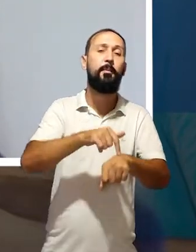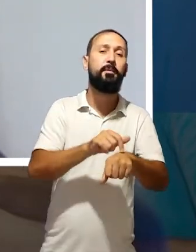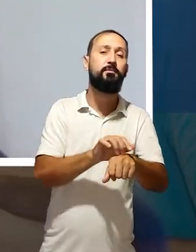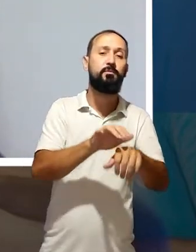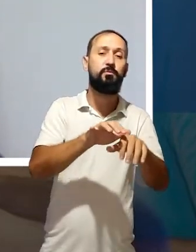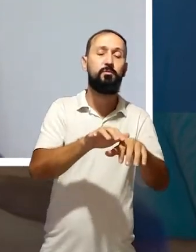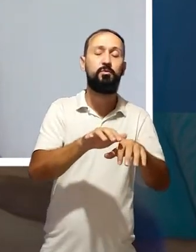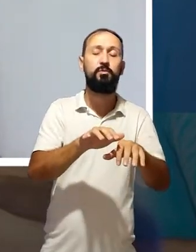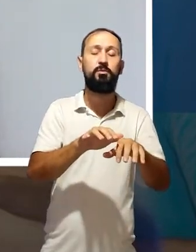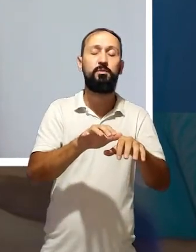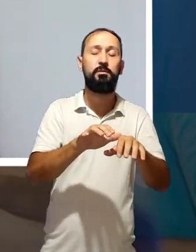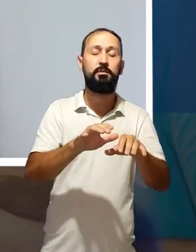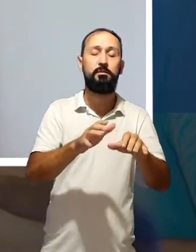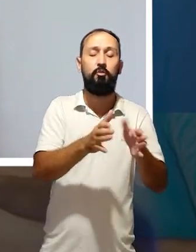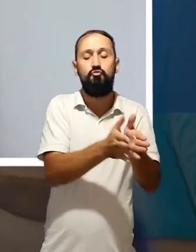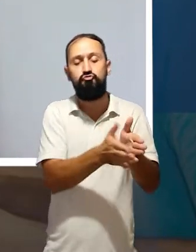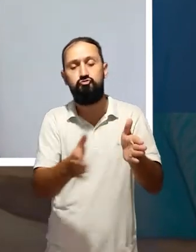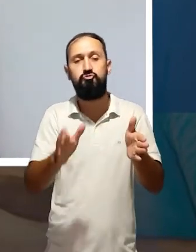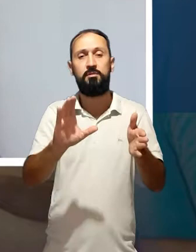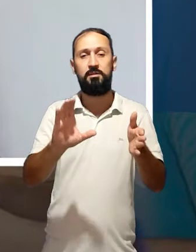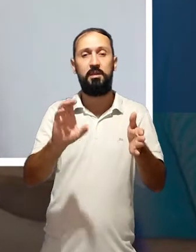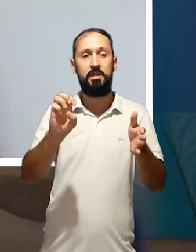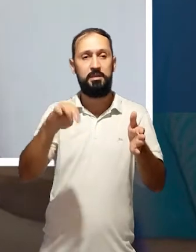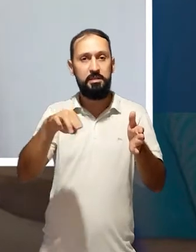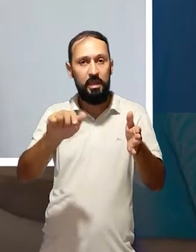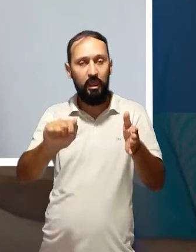cada cena, de cada